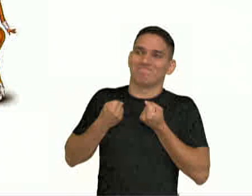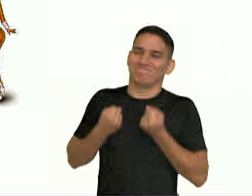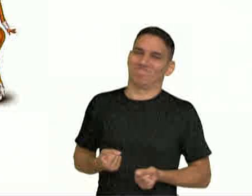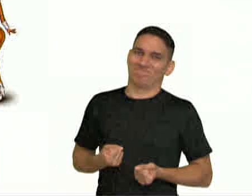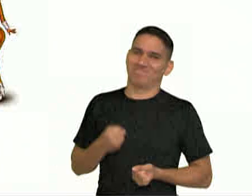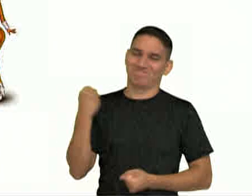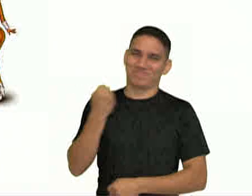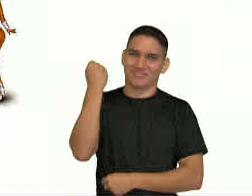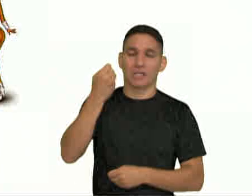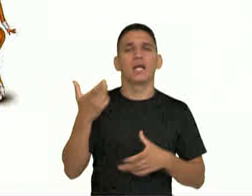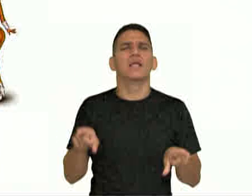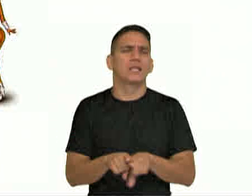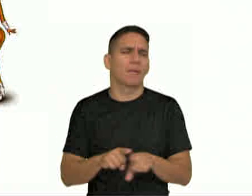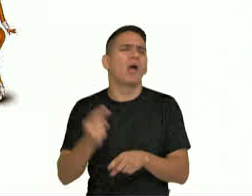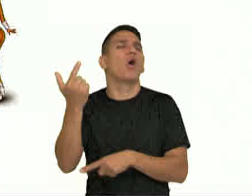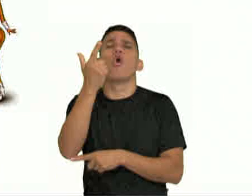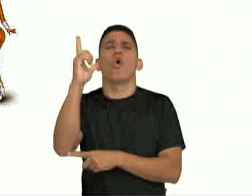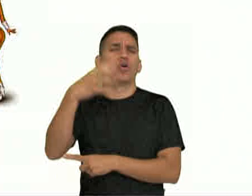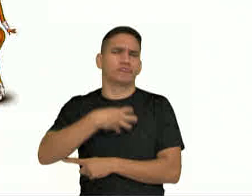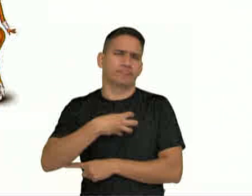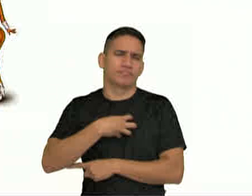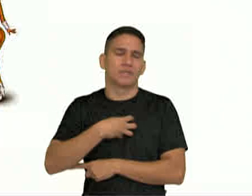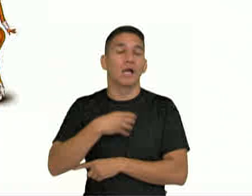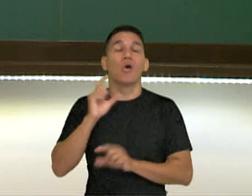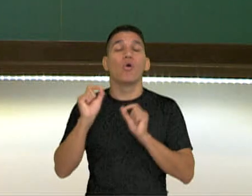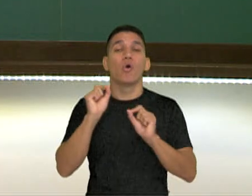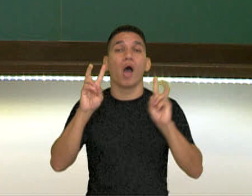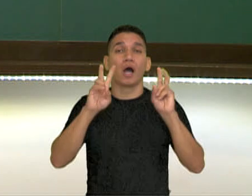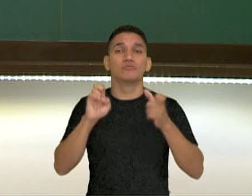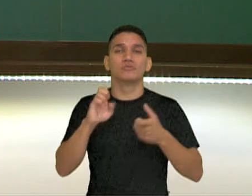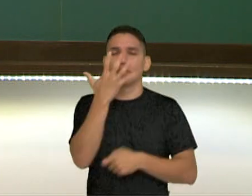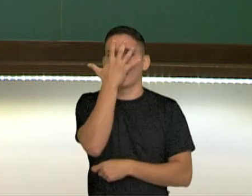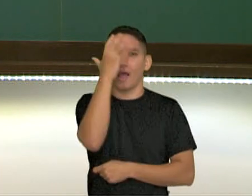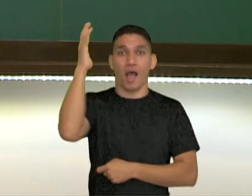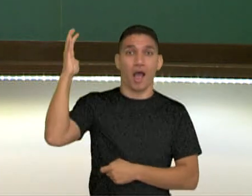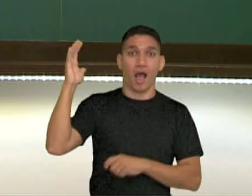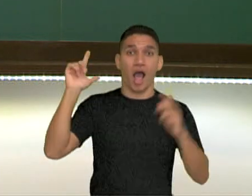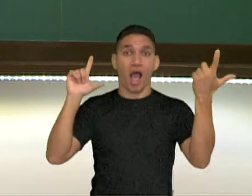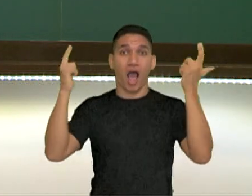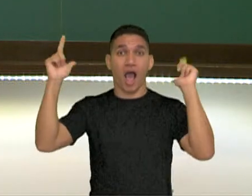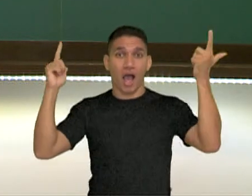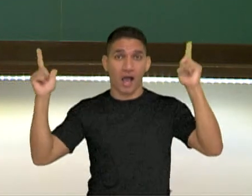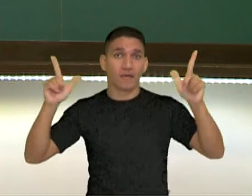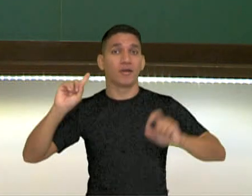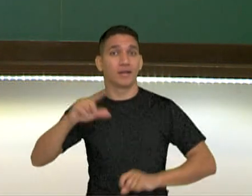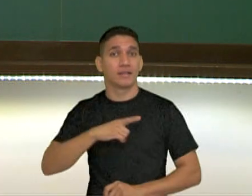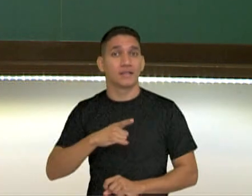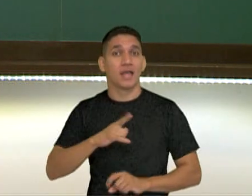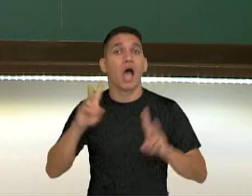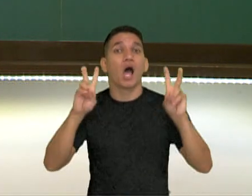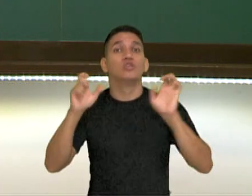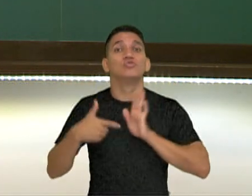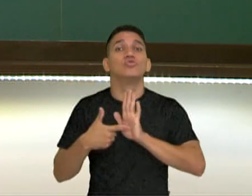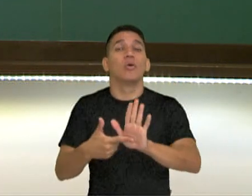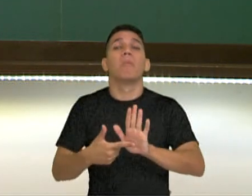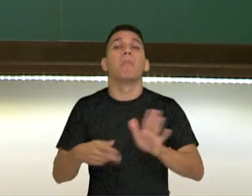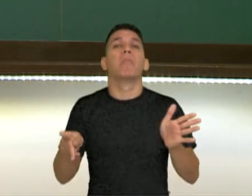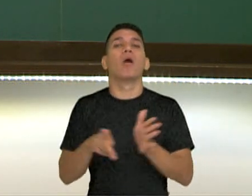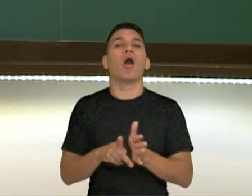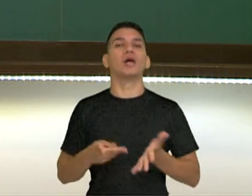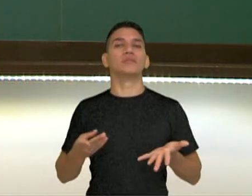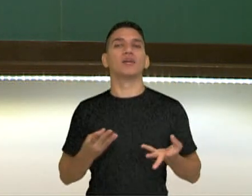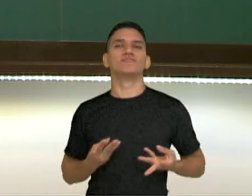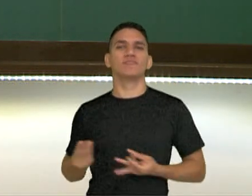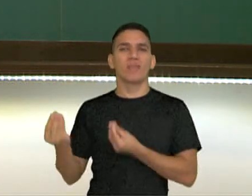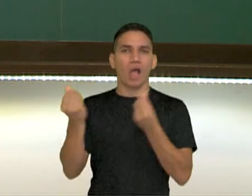né? Quando a gente pensa em carnaval. Carnaval sempre fala também das mulatas, então também é um termo que traz a hipersexualização da mulher. Então,